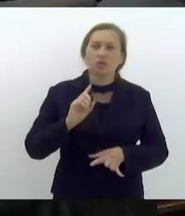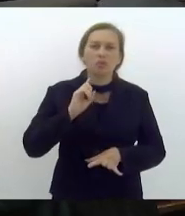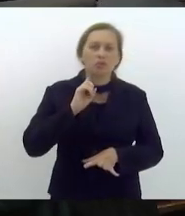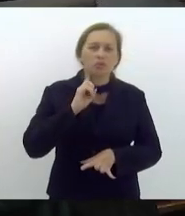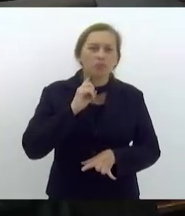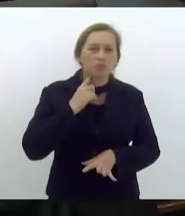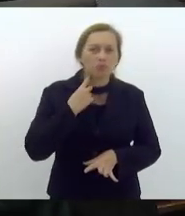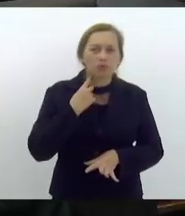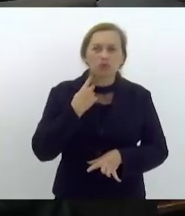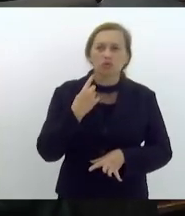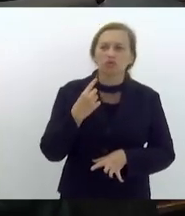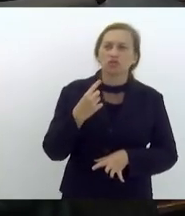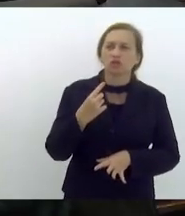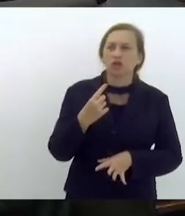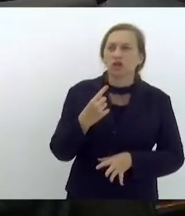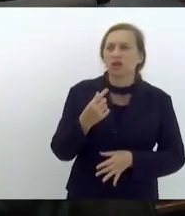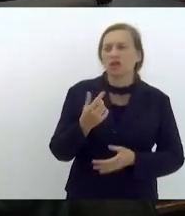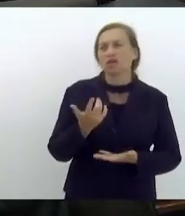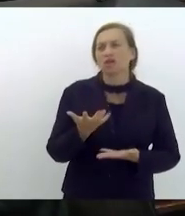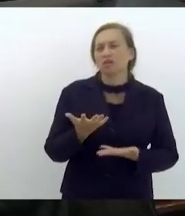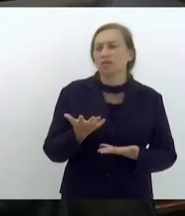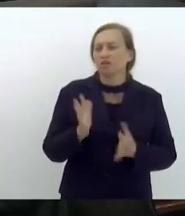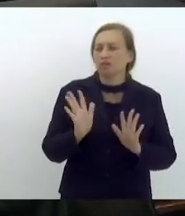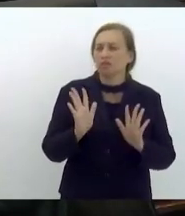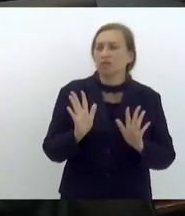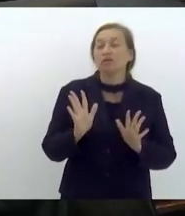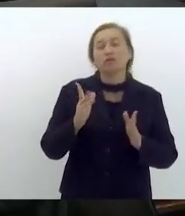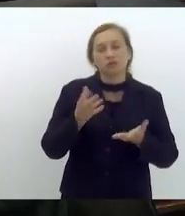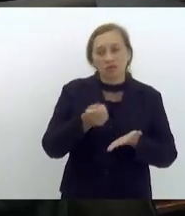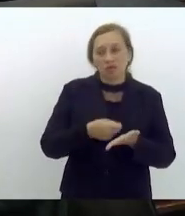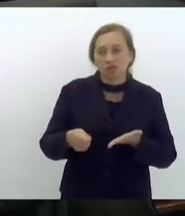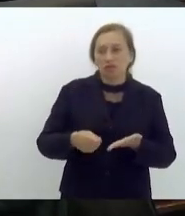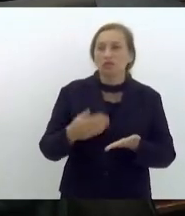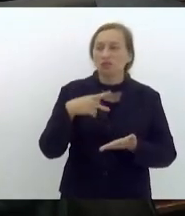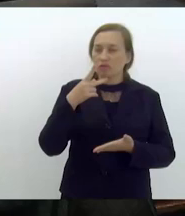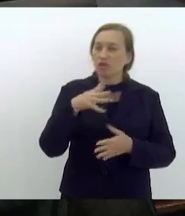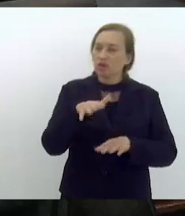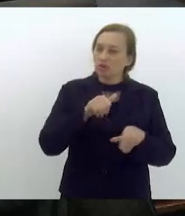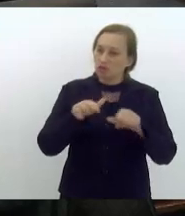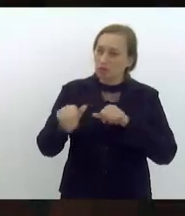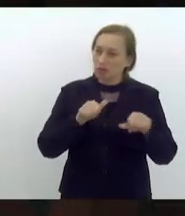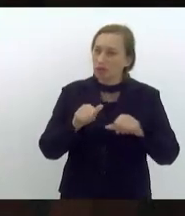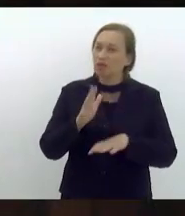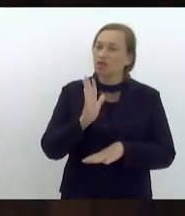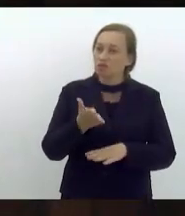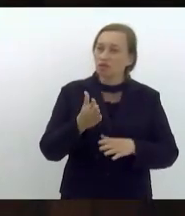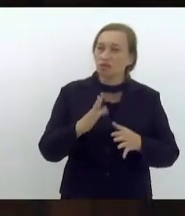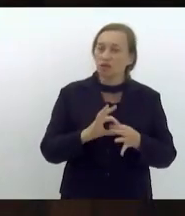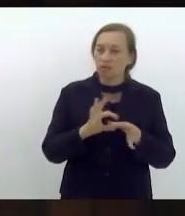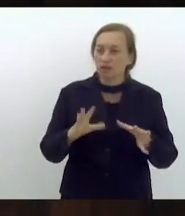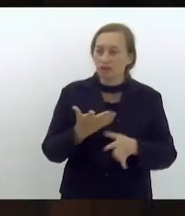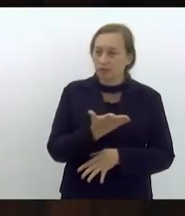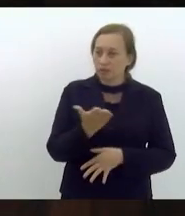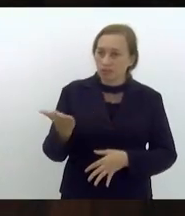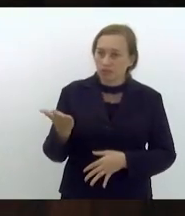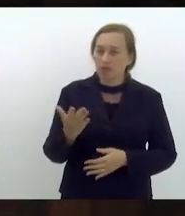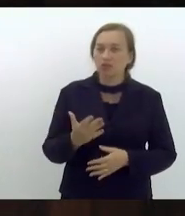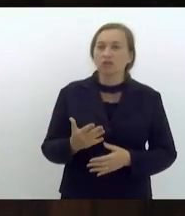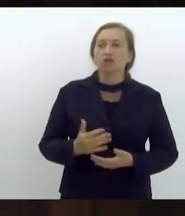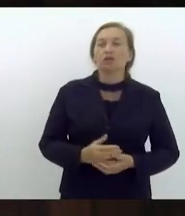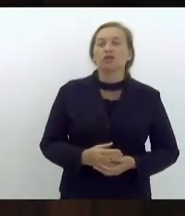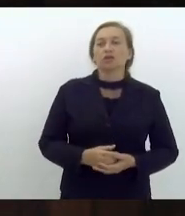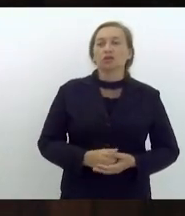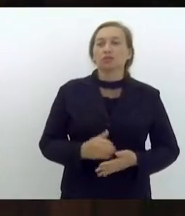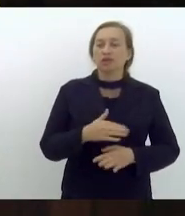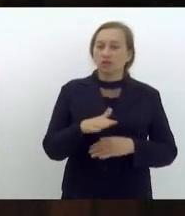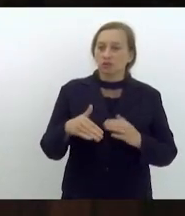caso vão declarar só tá escrito aqui eu vou proceder a chamada e já vou abrir para tanto os que estão